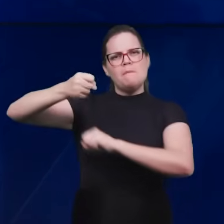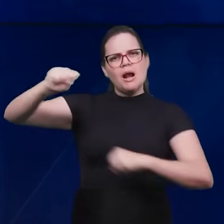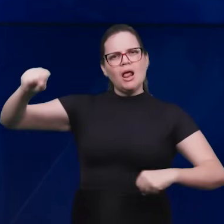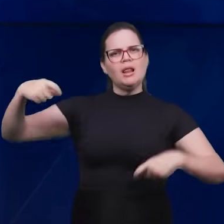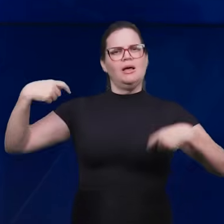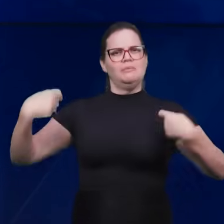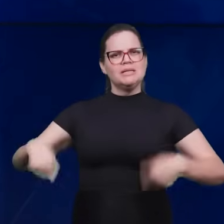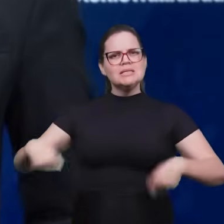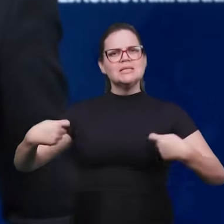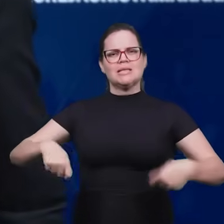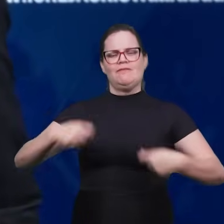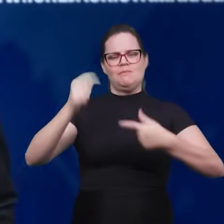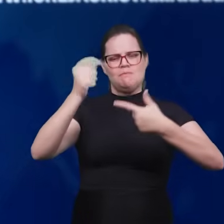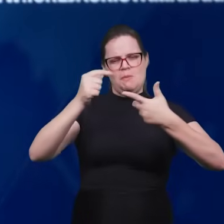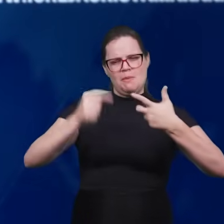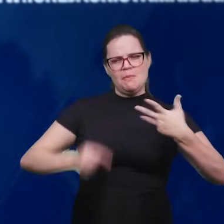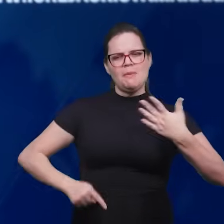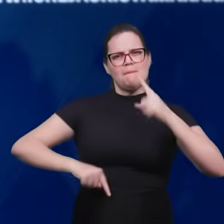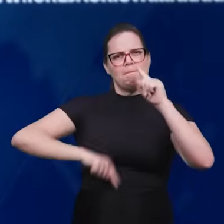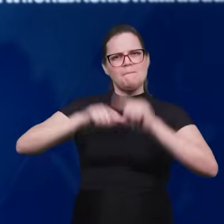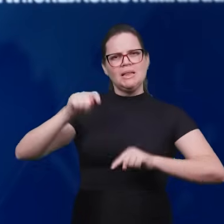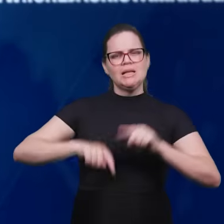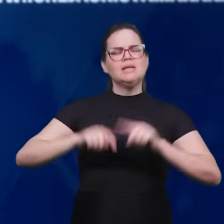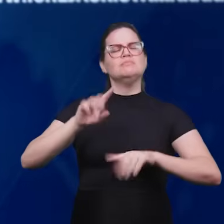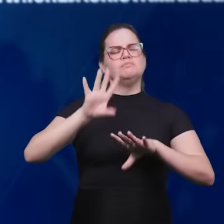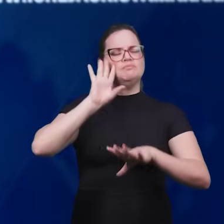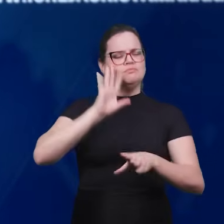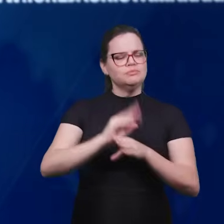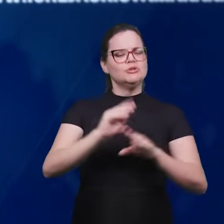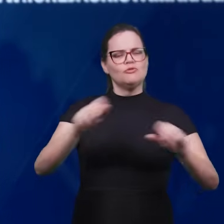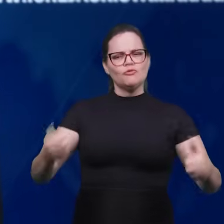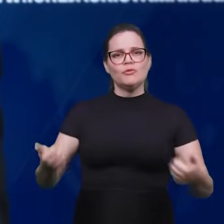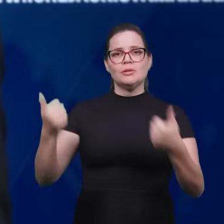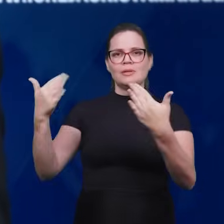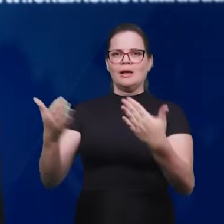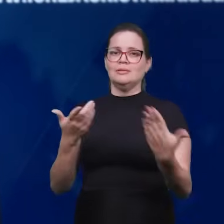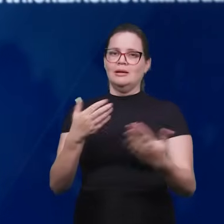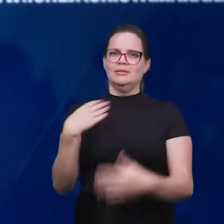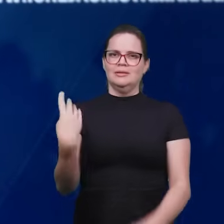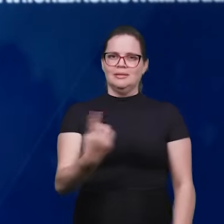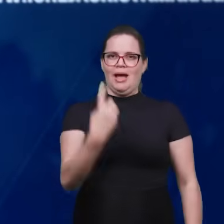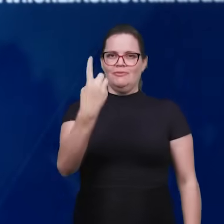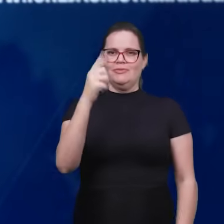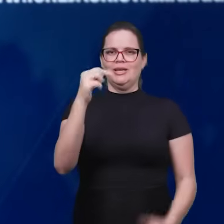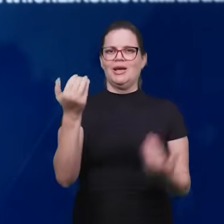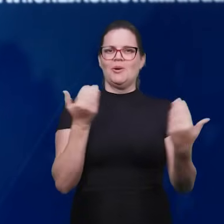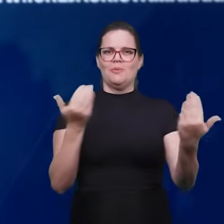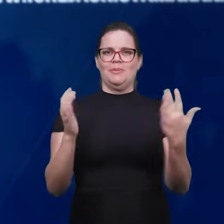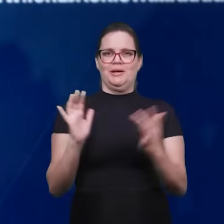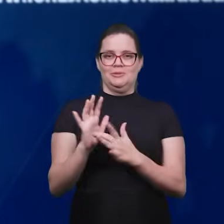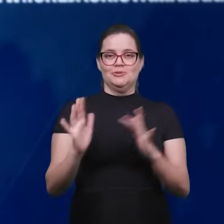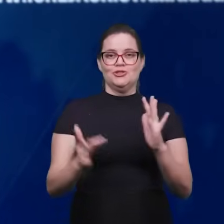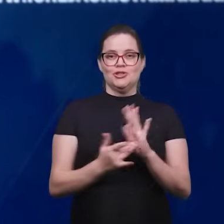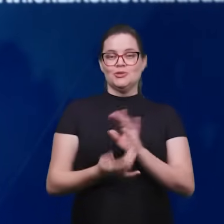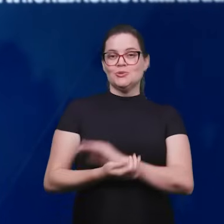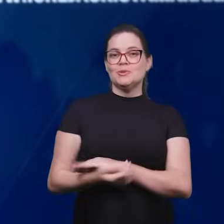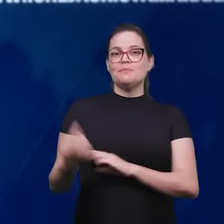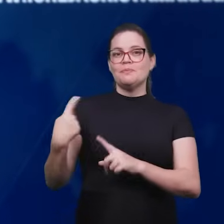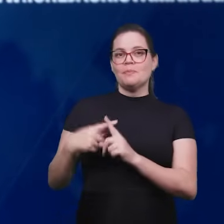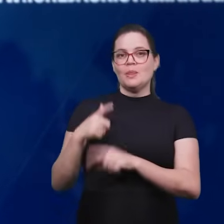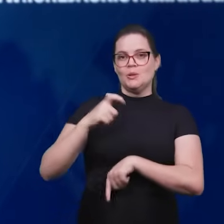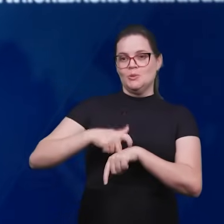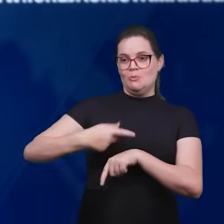de Davi. E aqui então vemos Davi como uma figura profética do Senhor Jesus, porque na